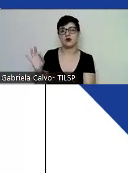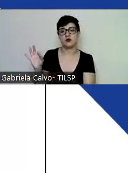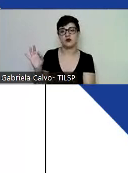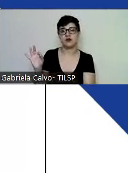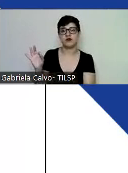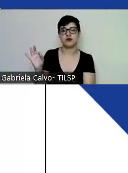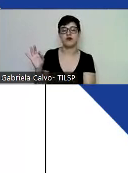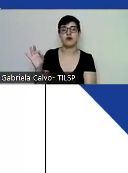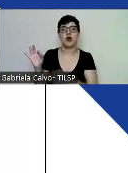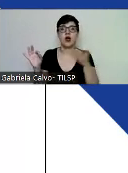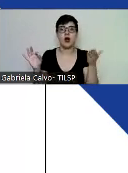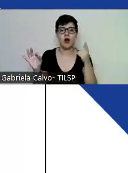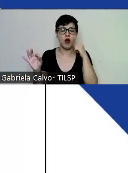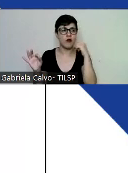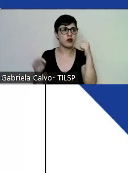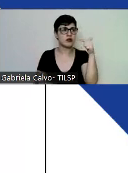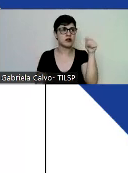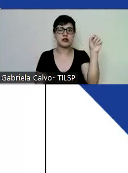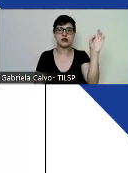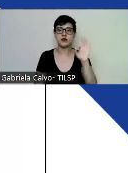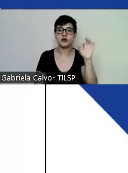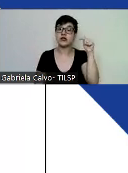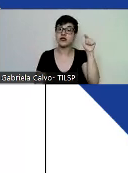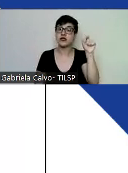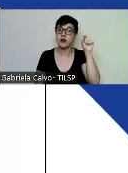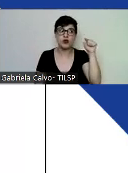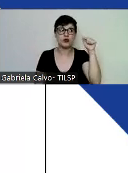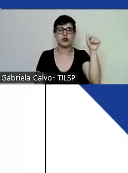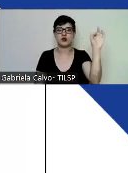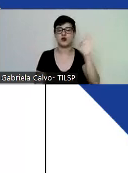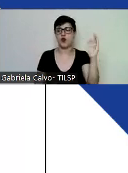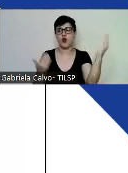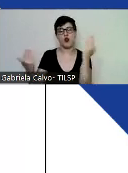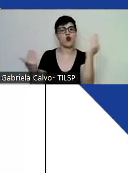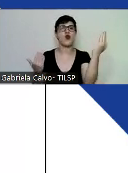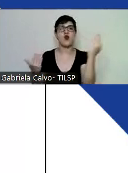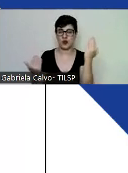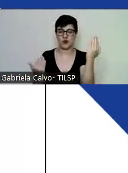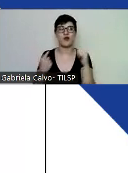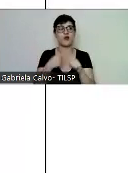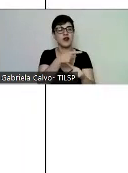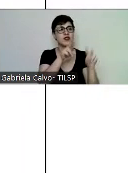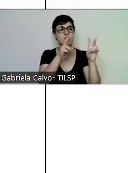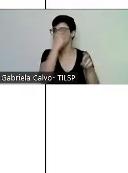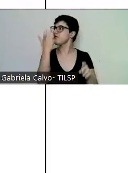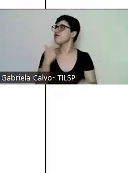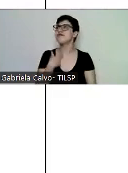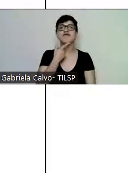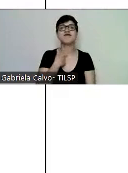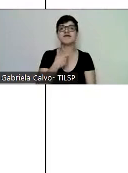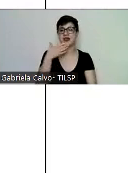de comitê esse tema ele foi um tema que se destacou e Obviamente as pessoas tiveram vontade de participar